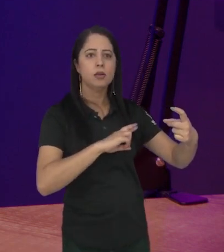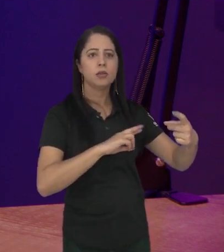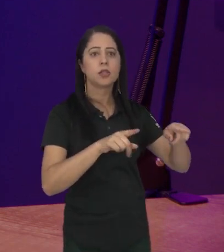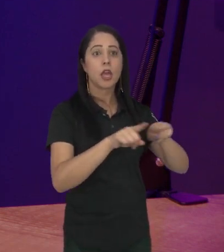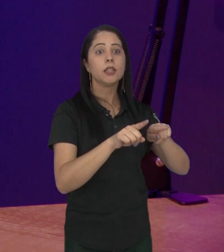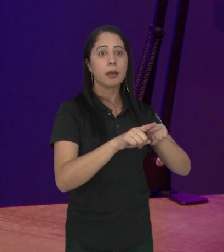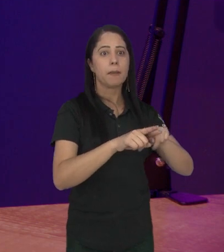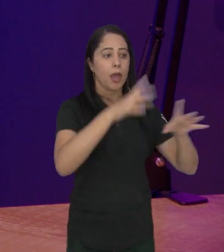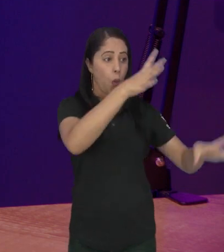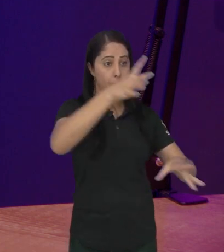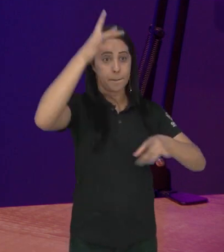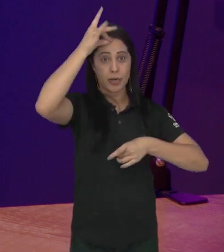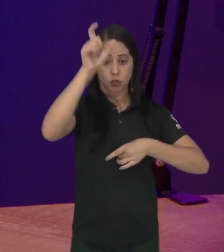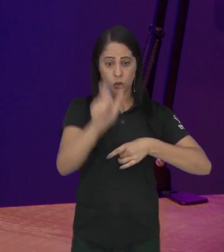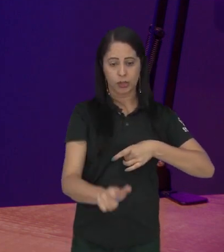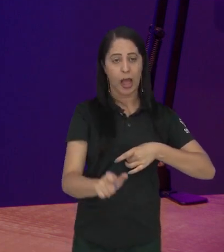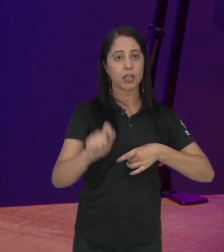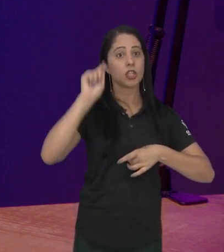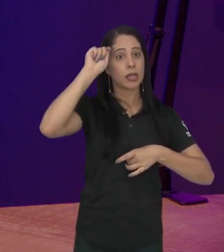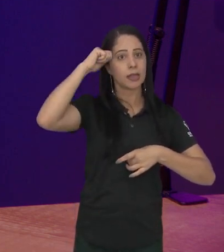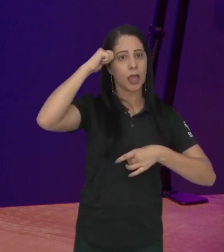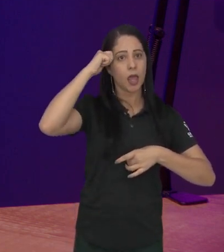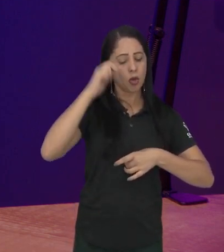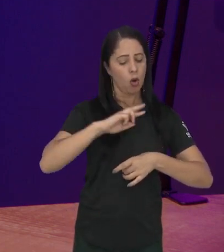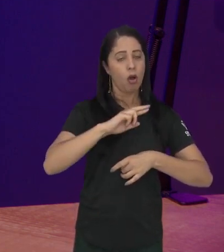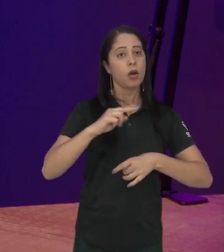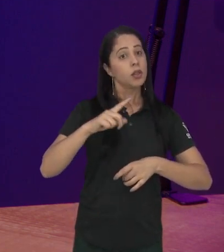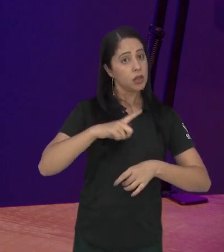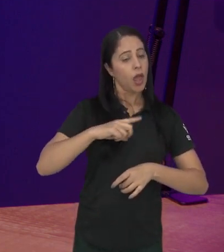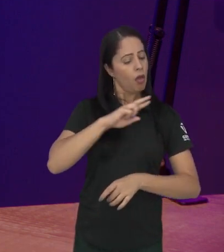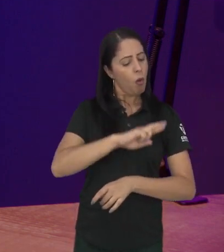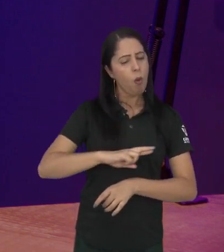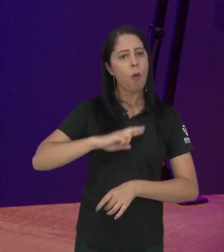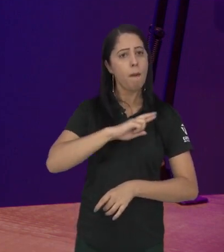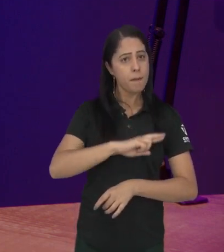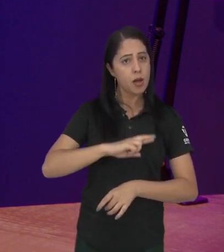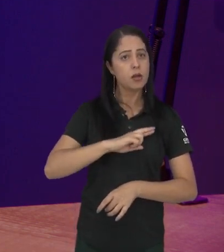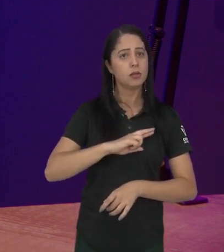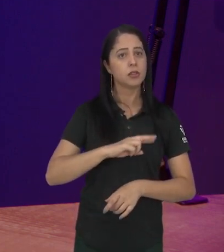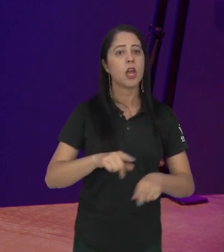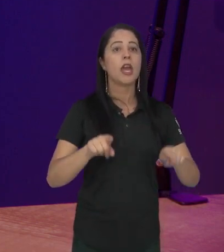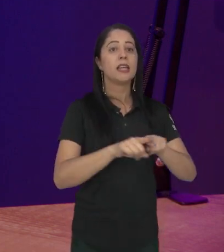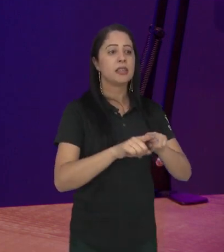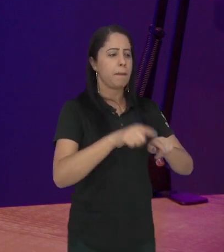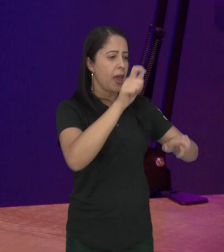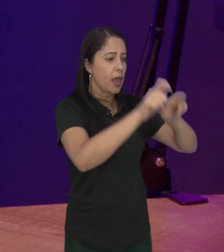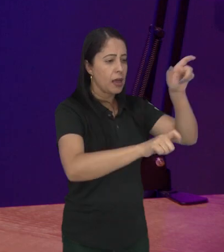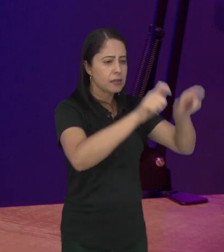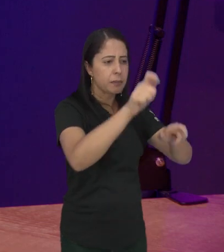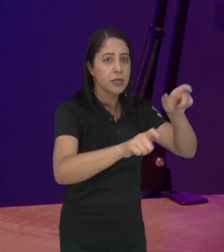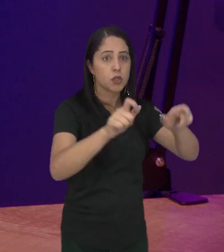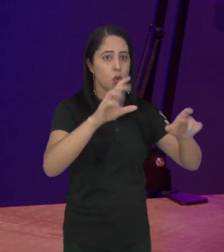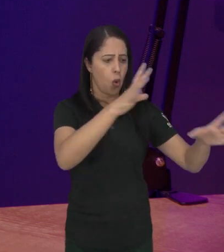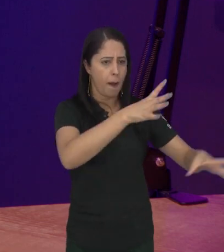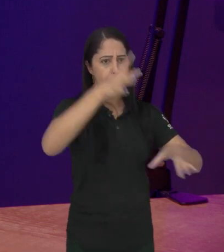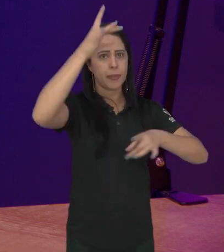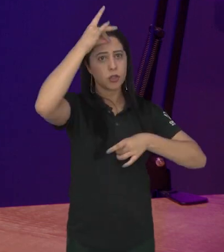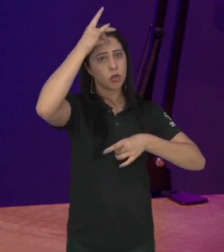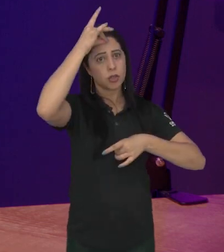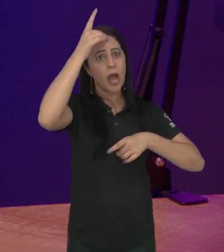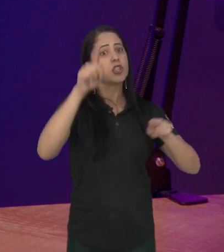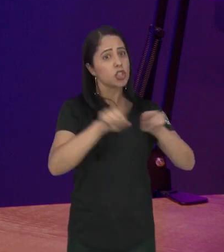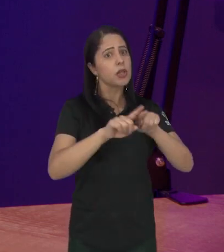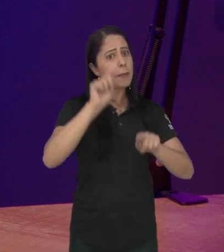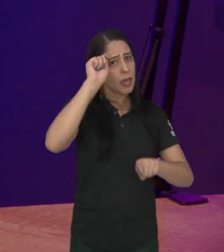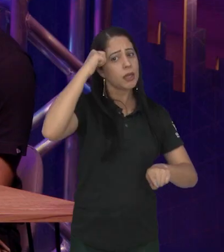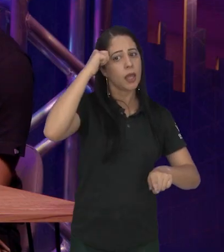pessoas, de uma pessoa negra, né, que é o protagonista, e também tem um elenco que é negro, tem a direção, então